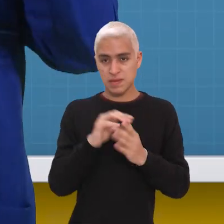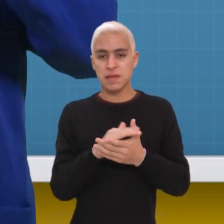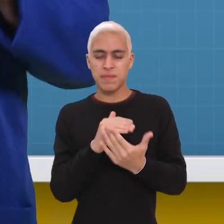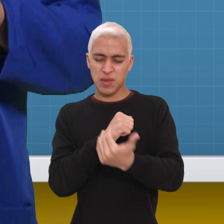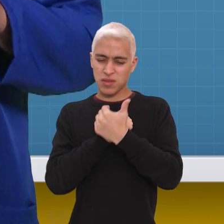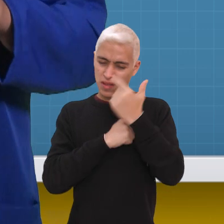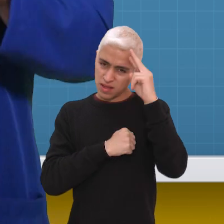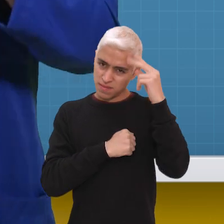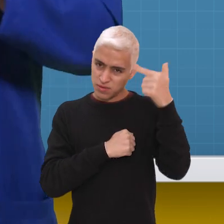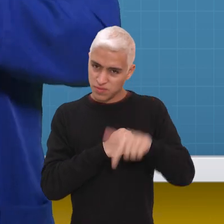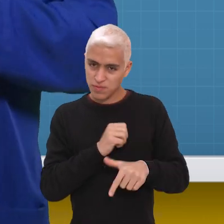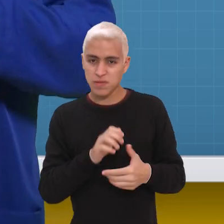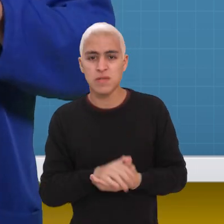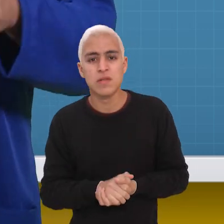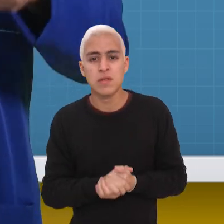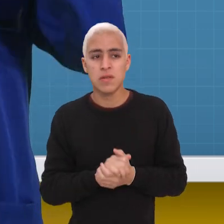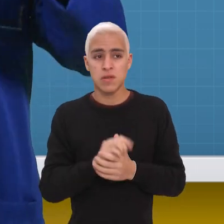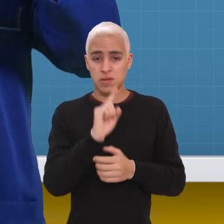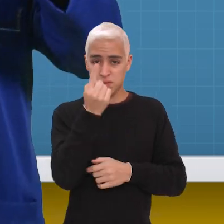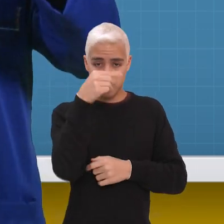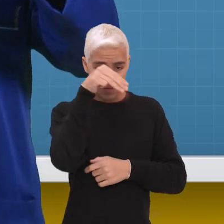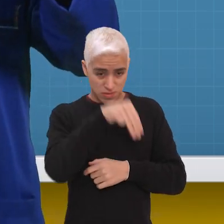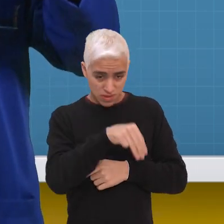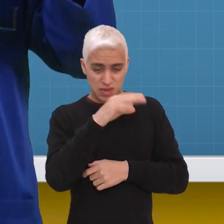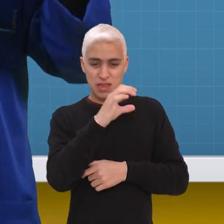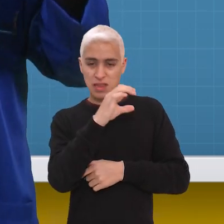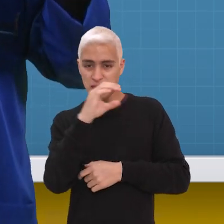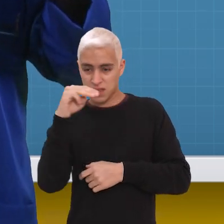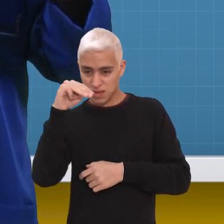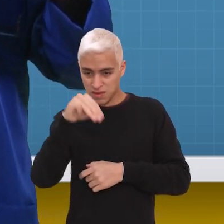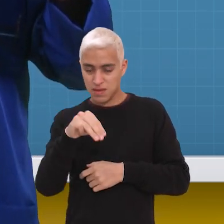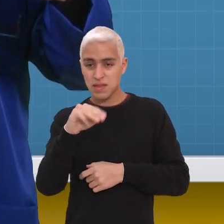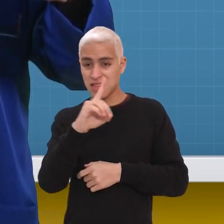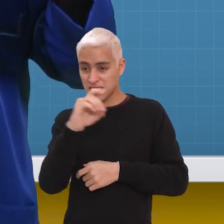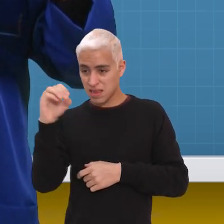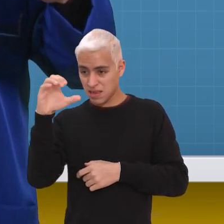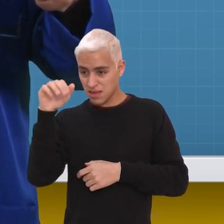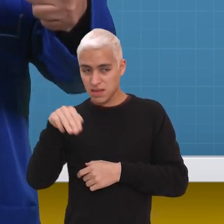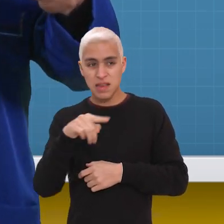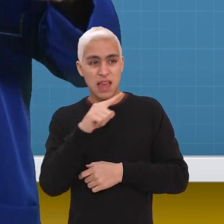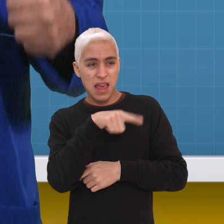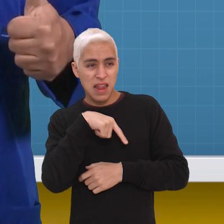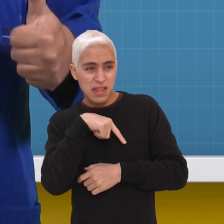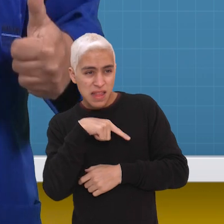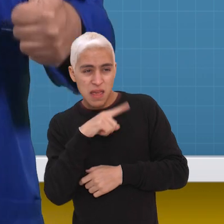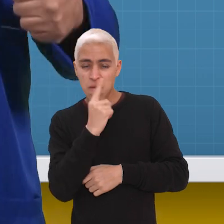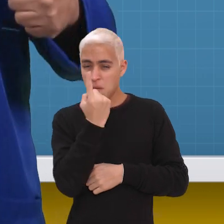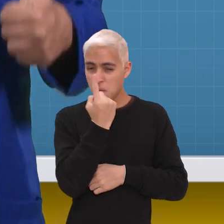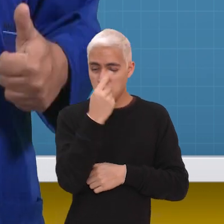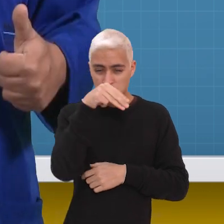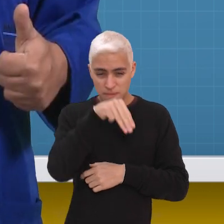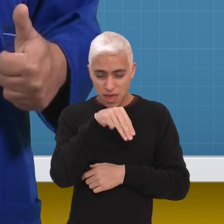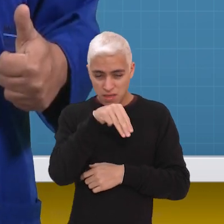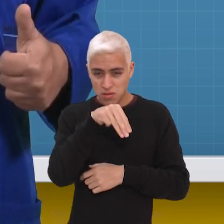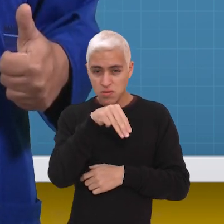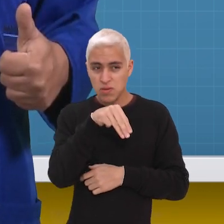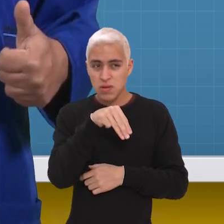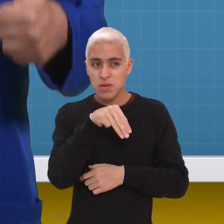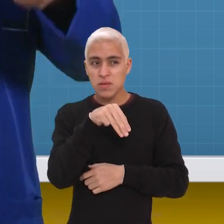me ajudando a relembrar isso que é bem bacana. 1 metro, 100 centímetros. A Juliana tem 1,5